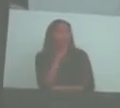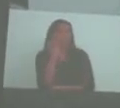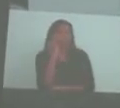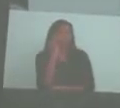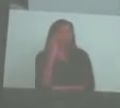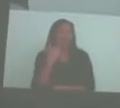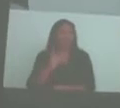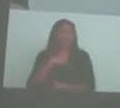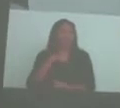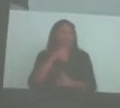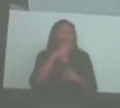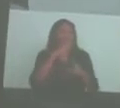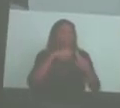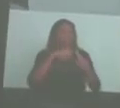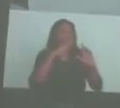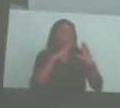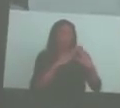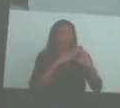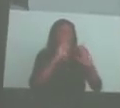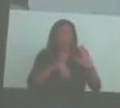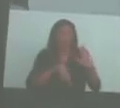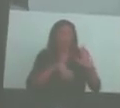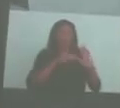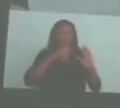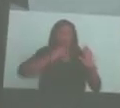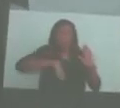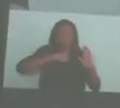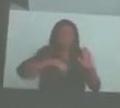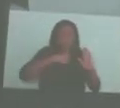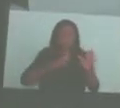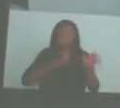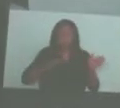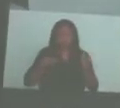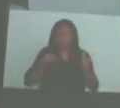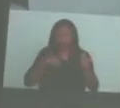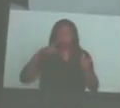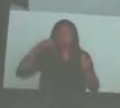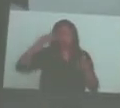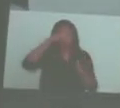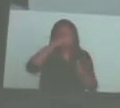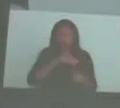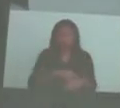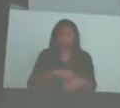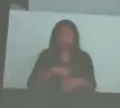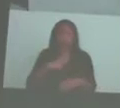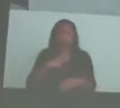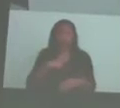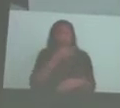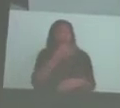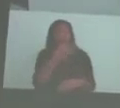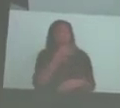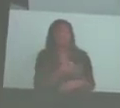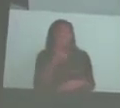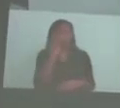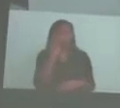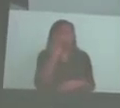em um momento tão difícil que nós estamos vivendo? Minha resposta é, eu não acho. Eu tenho certeza que a